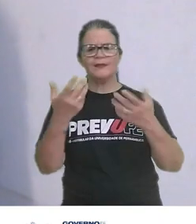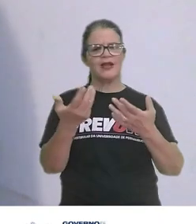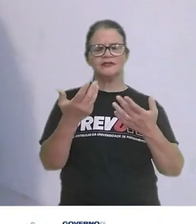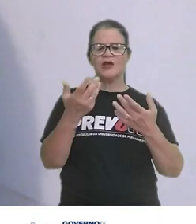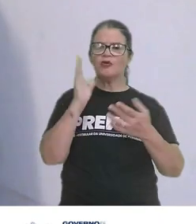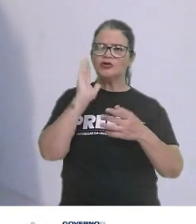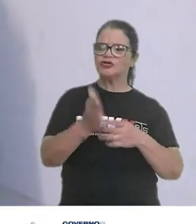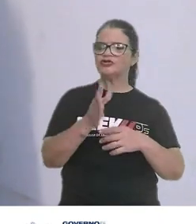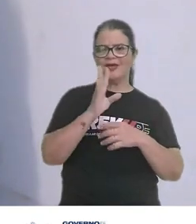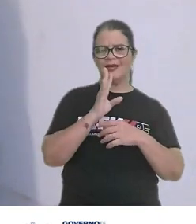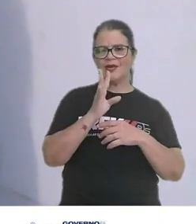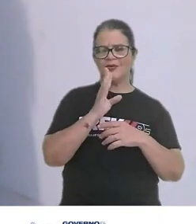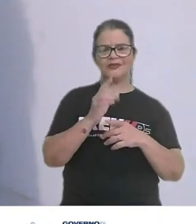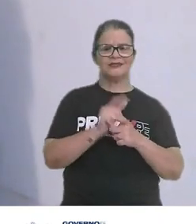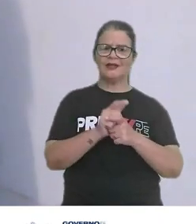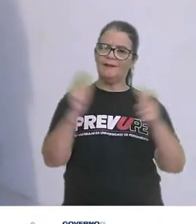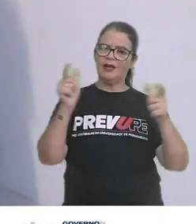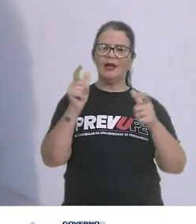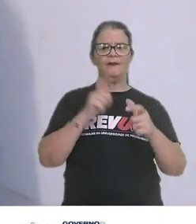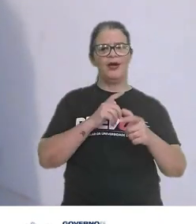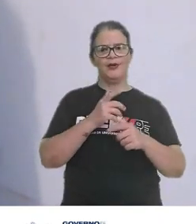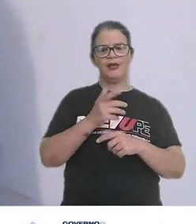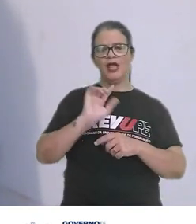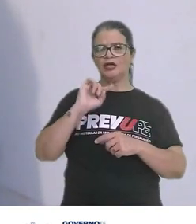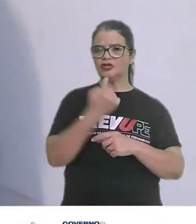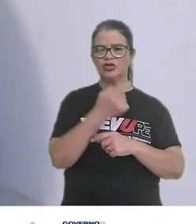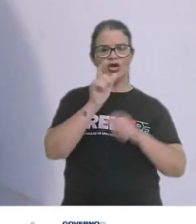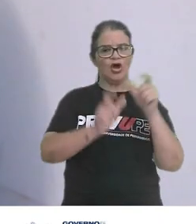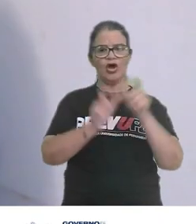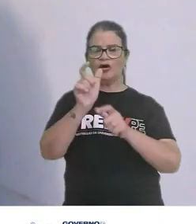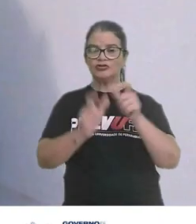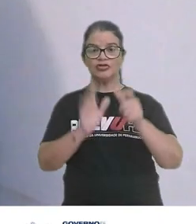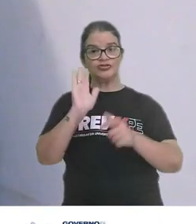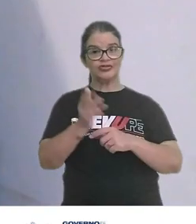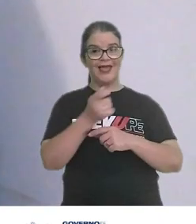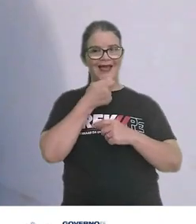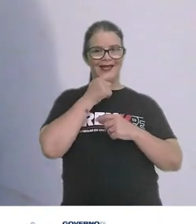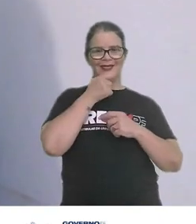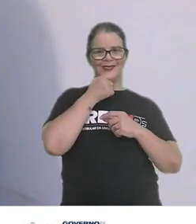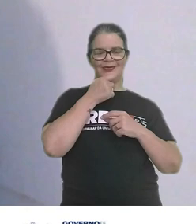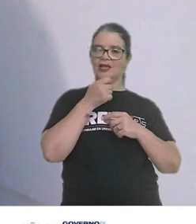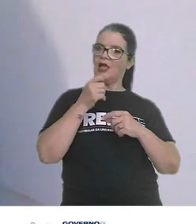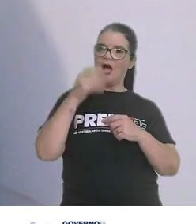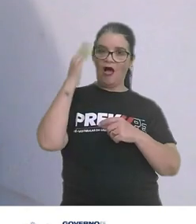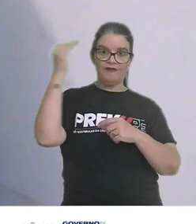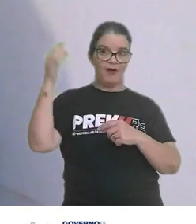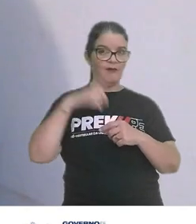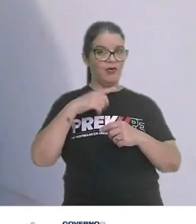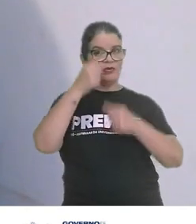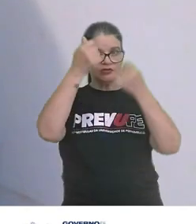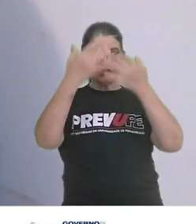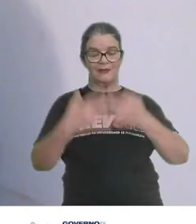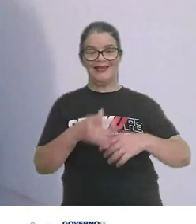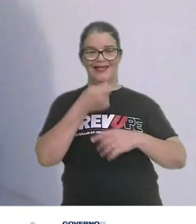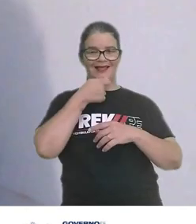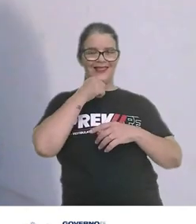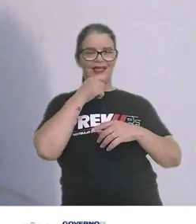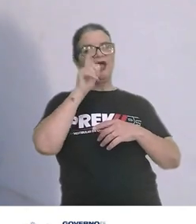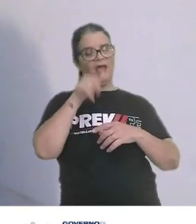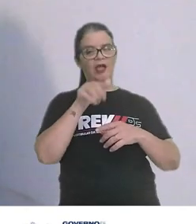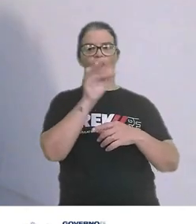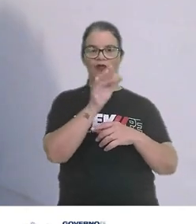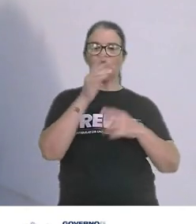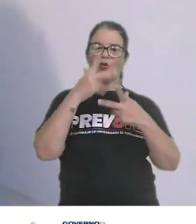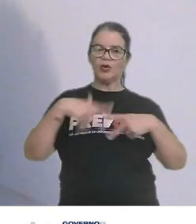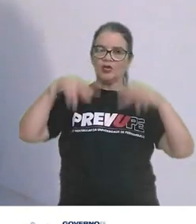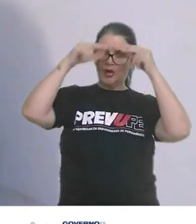expressão que já é conhecida pela maioria de nós. Já a ironia, a tão famosa, tão falada ironia, também é uma